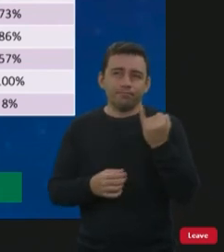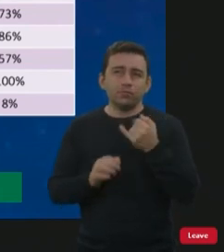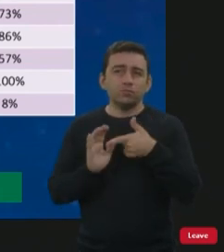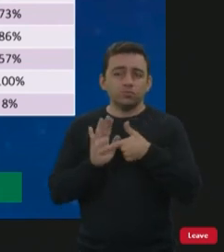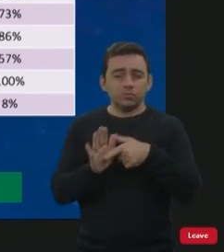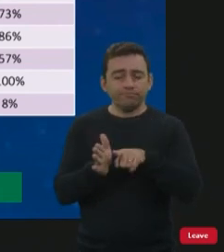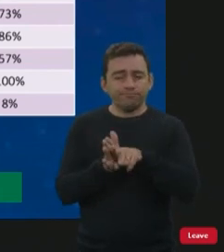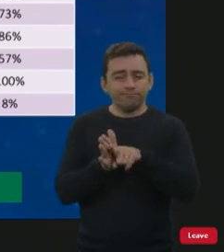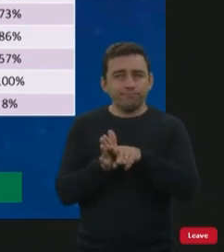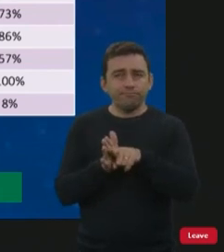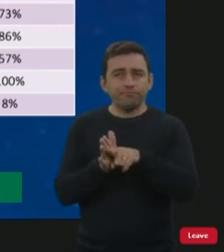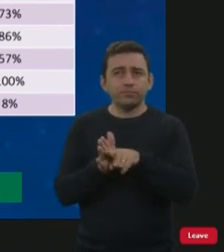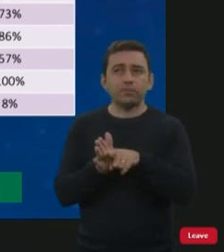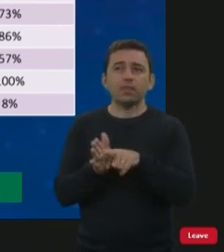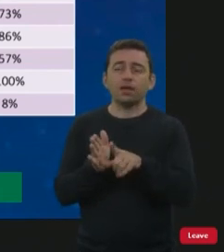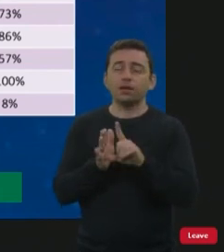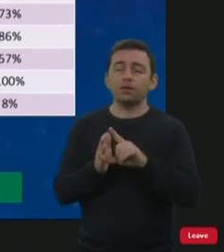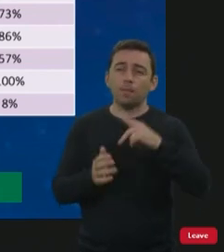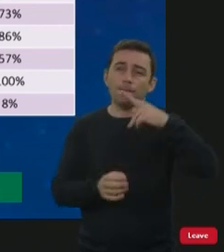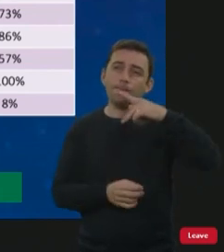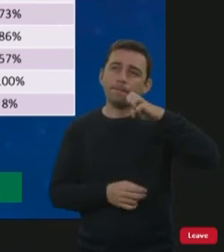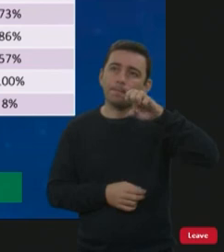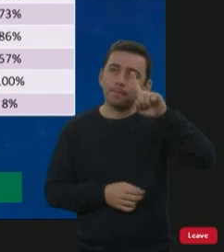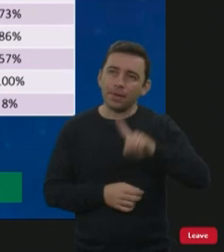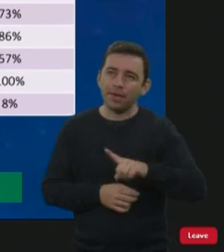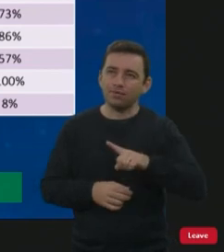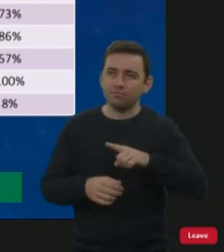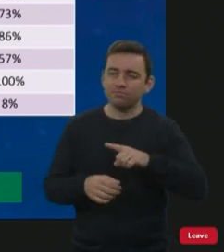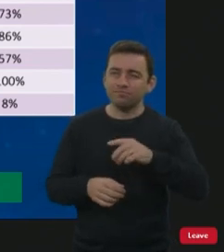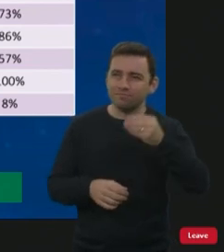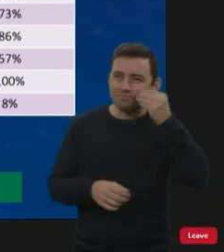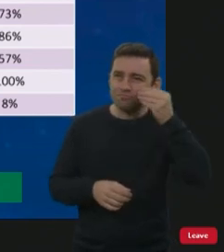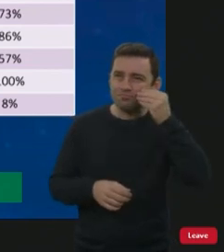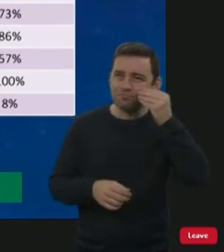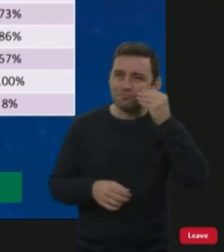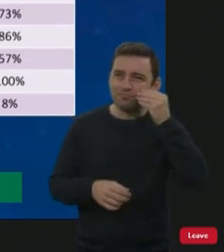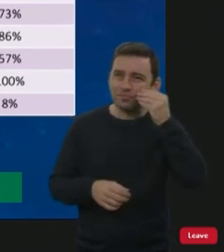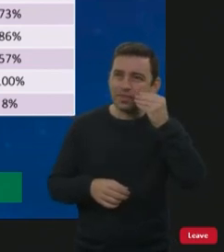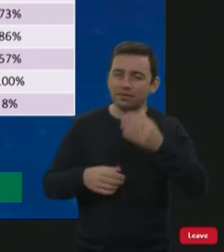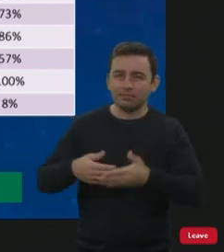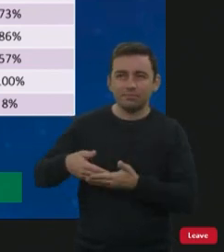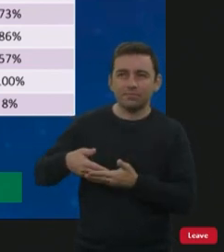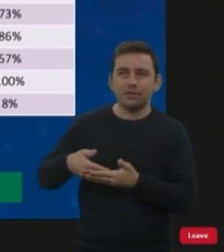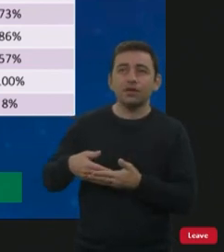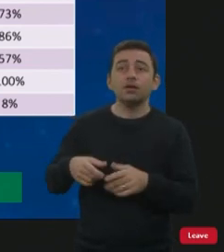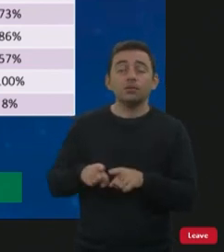diagnóstico via teste do pezinho, mas tem doenças também que